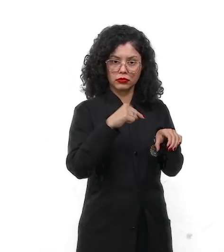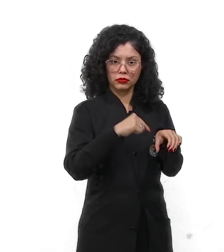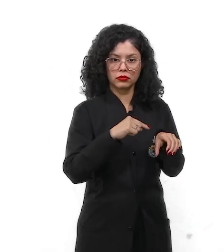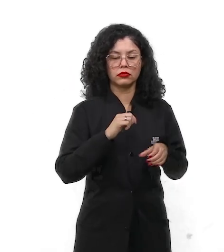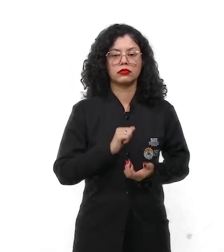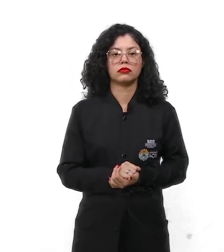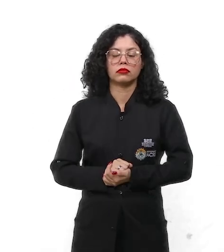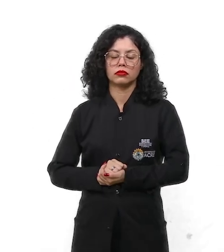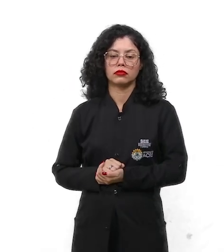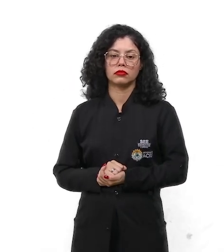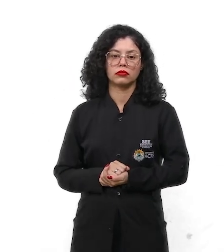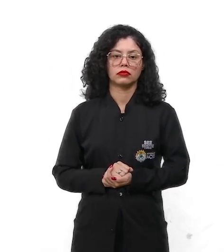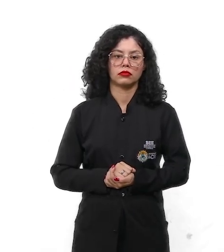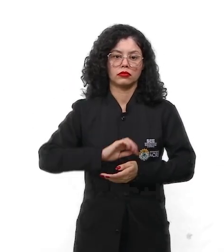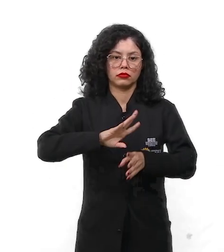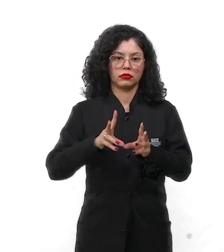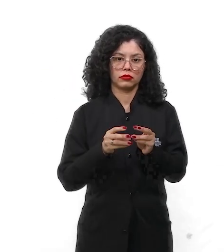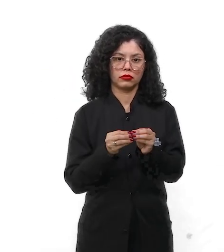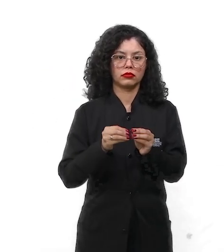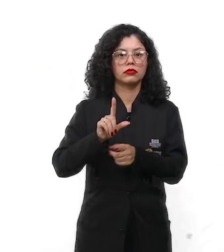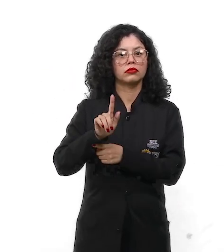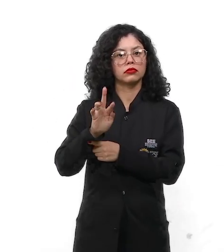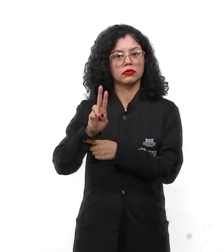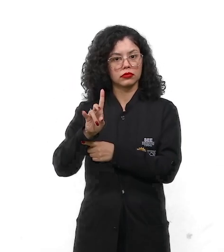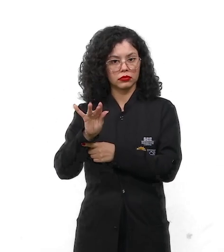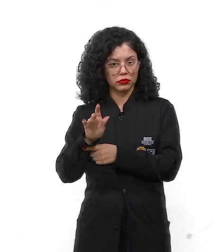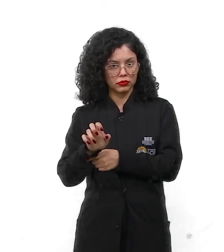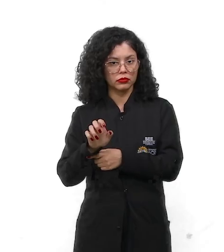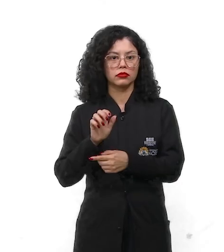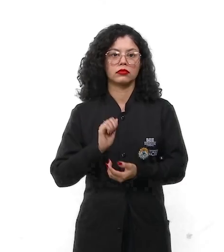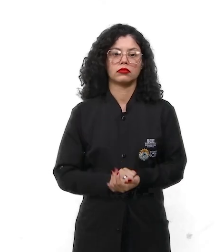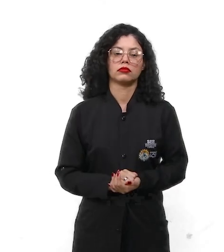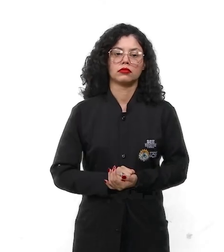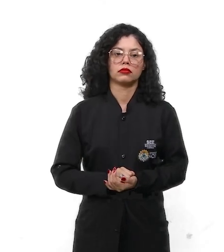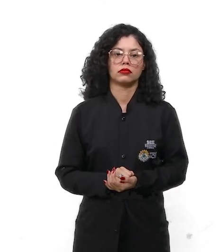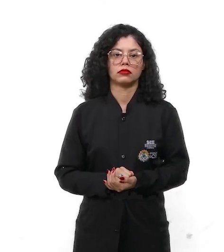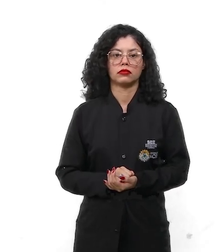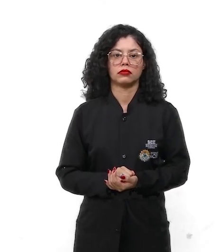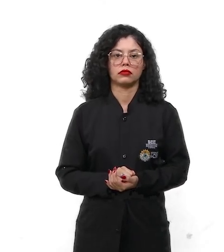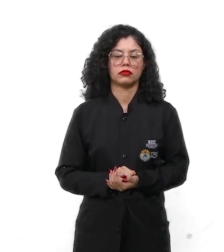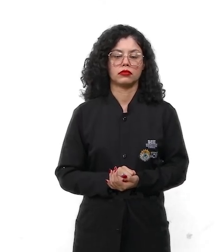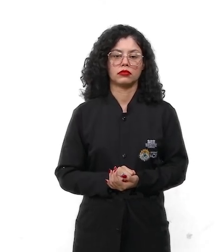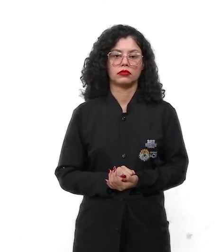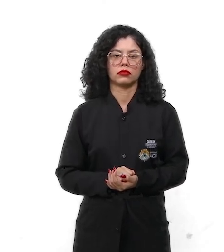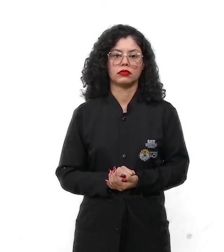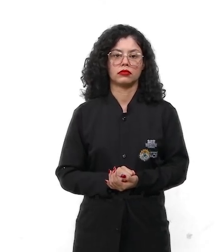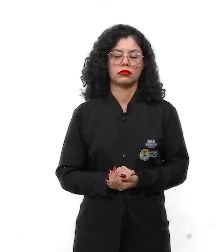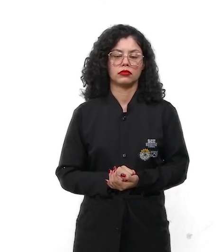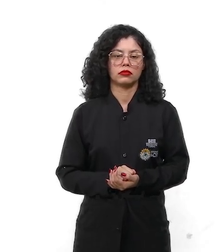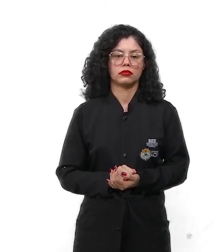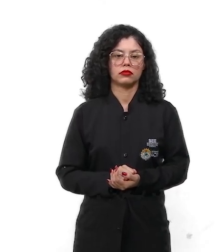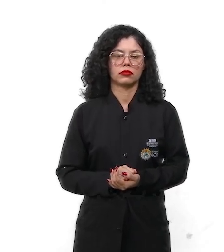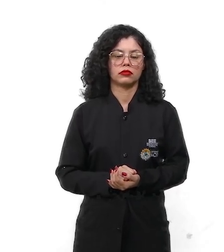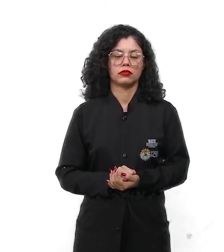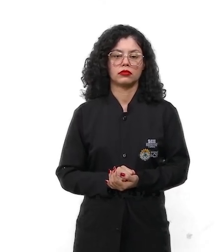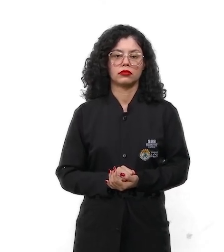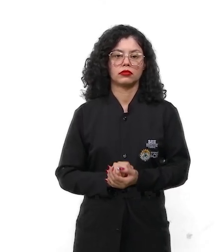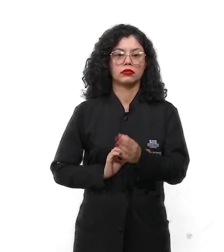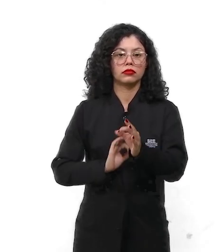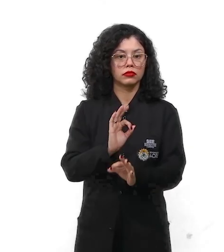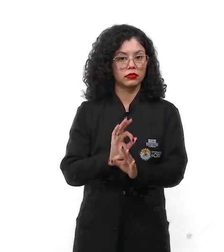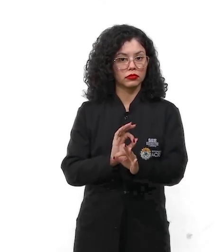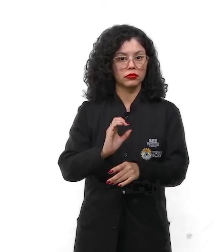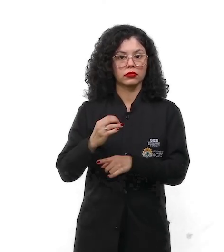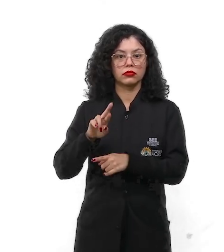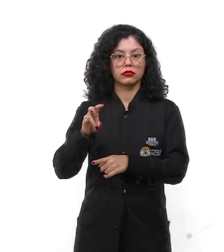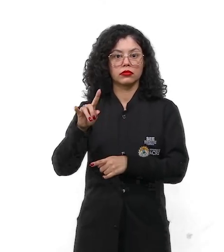citoplasma. Do complexo de Golgi? Não, o complexo de Golgi é uma organela